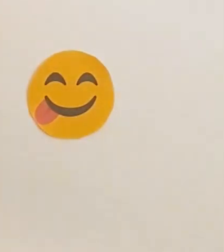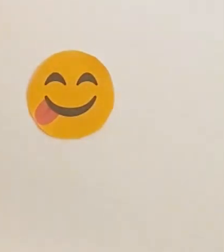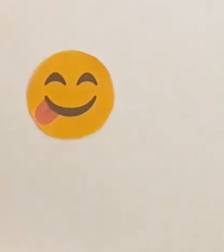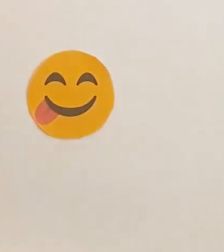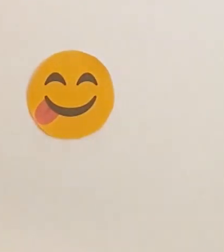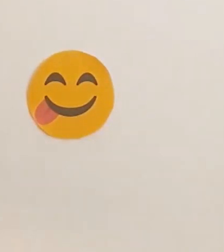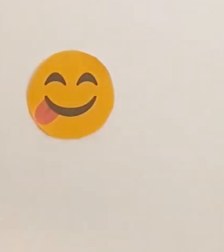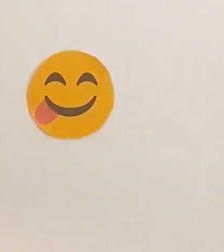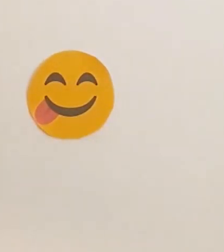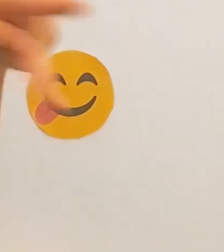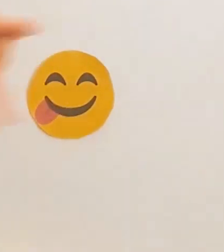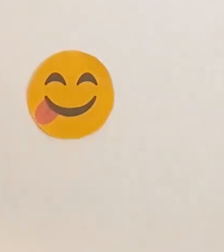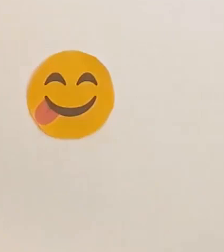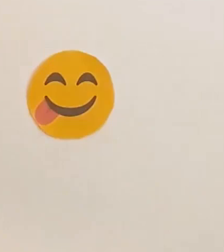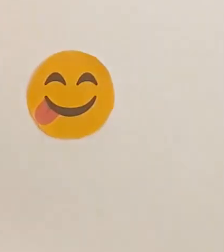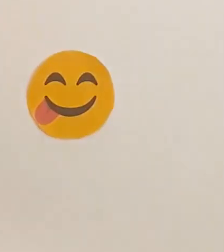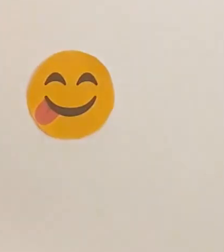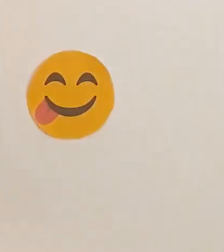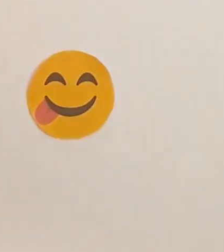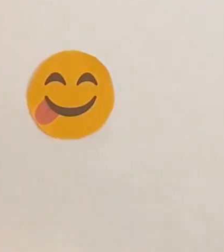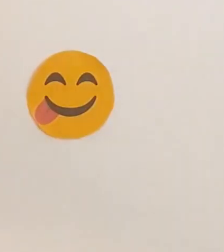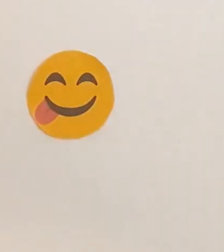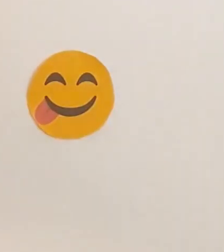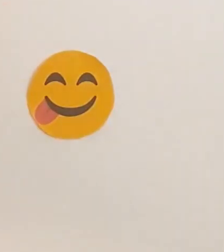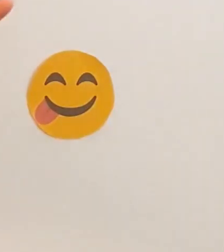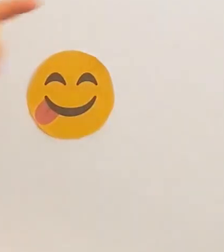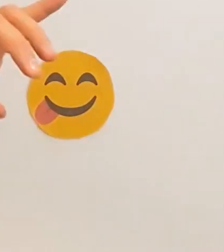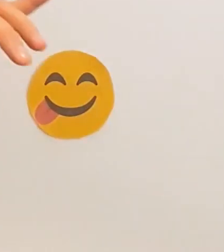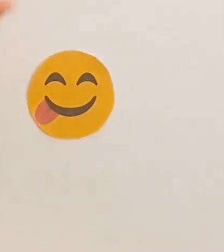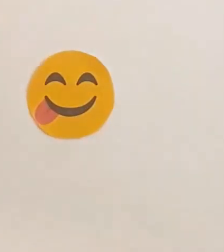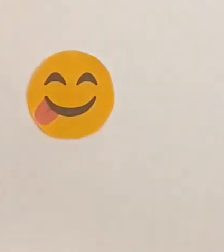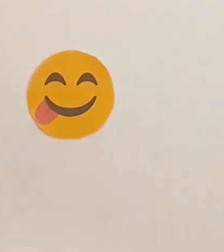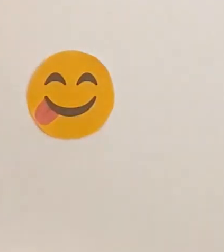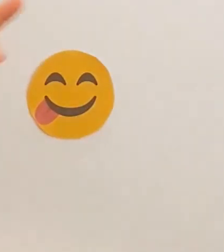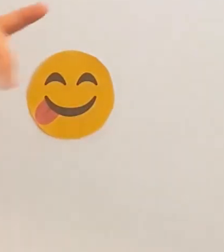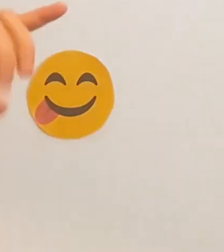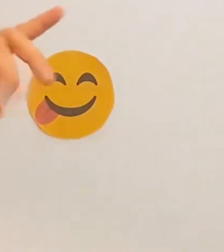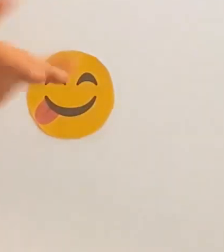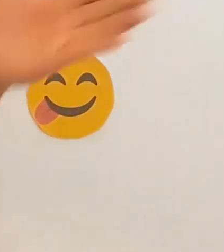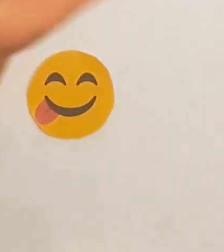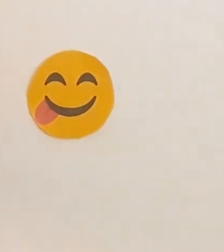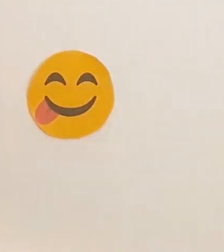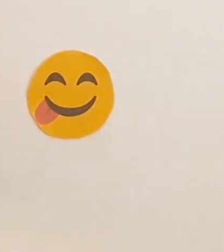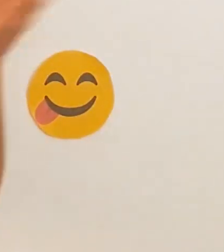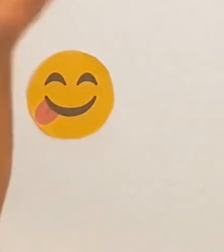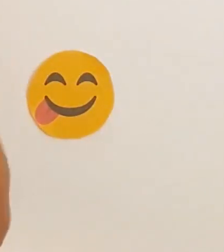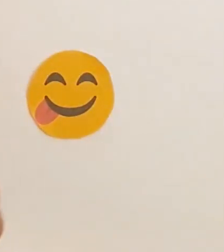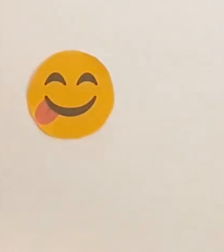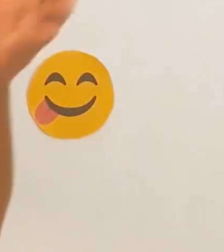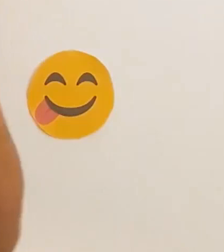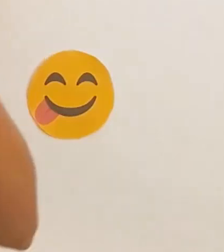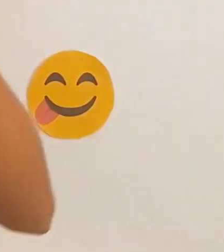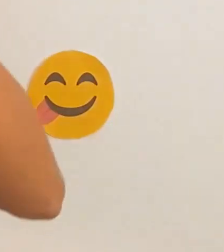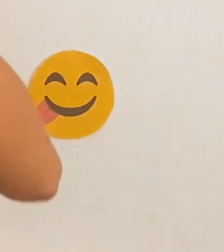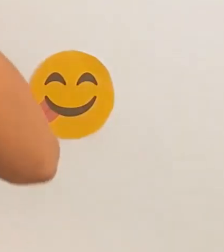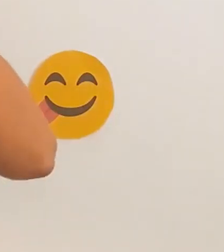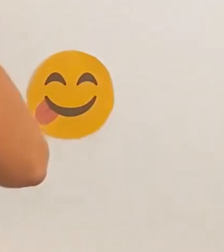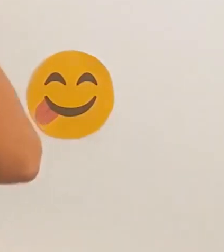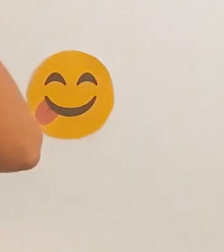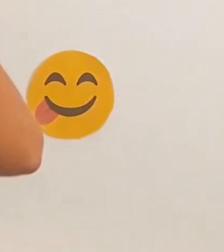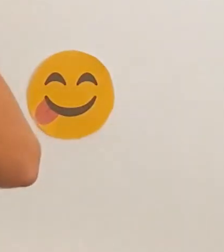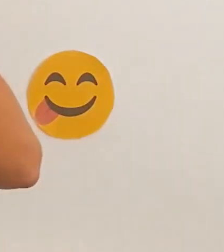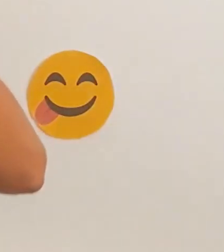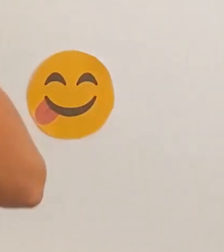um trouxe os seus costumes em termos de alimentação. Cada um foi trazendo com o